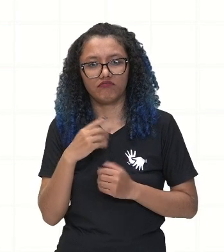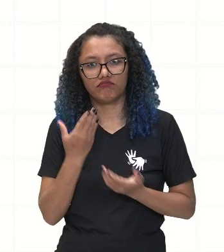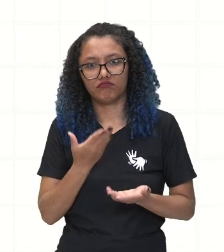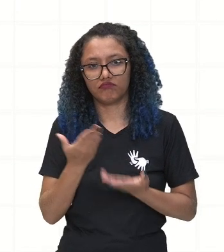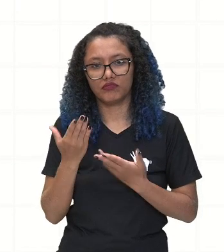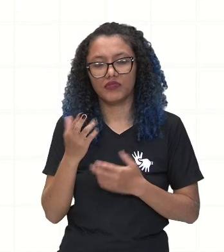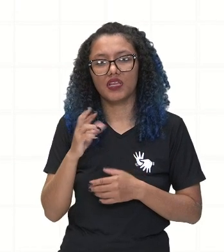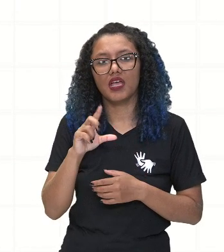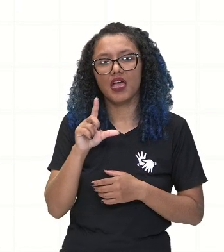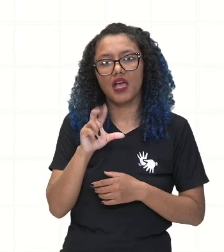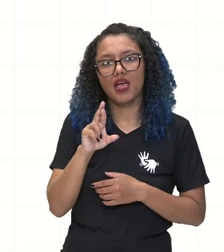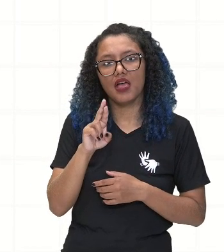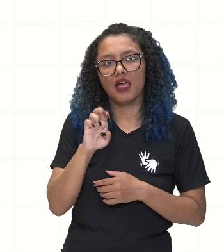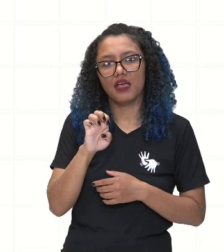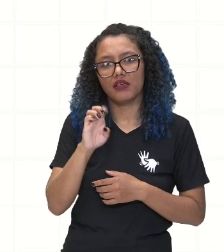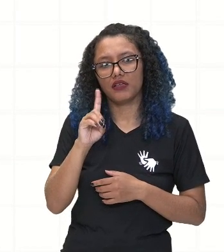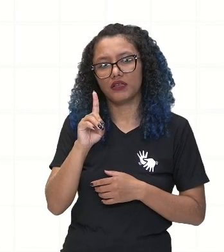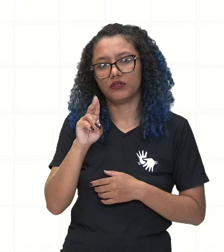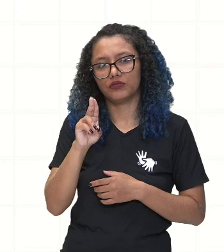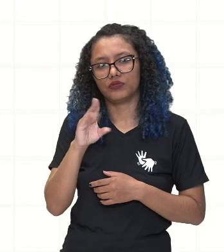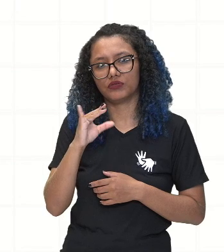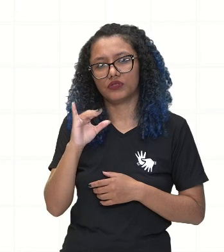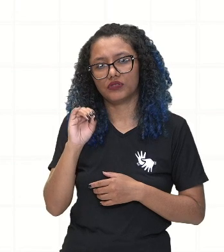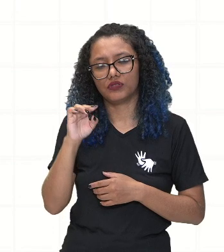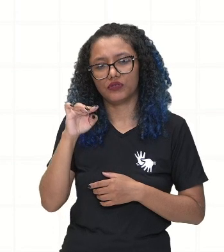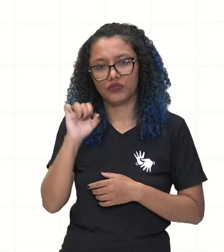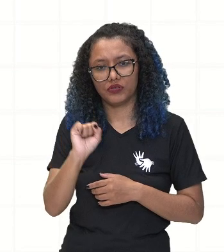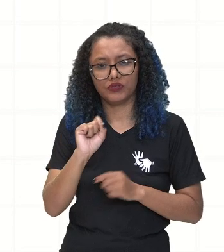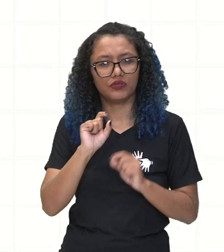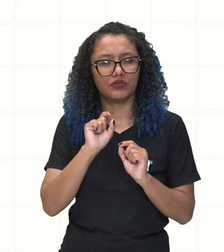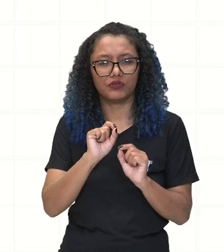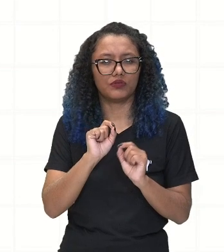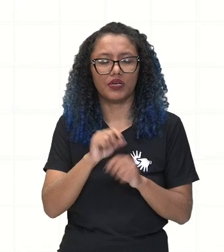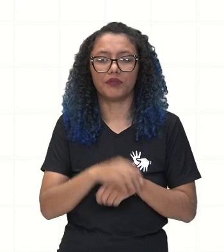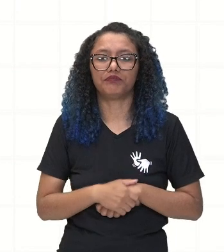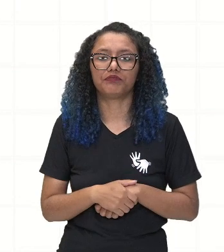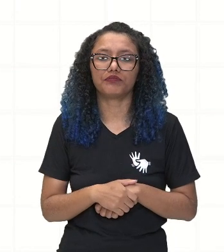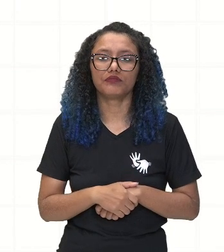redução. Jesuítas exerciam